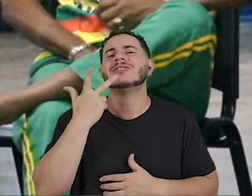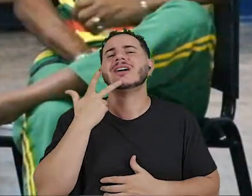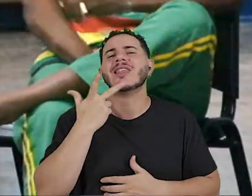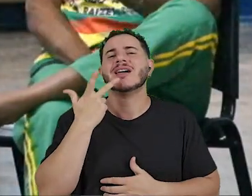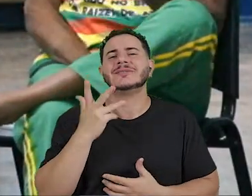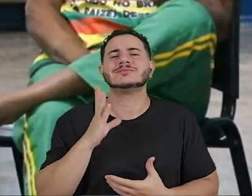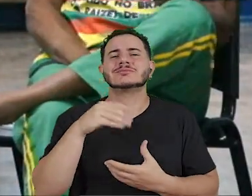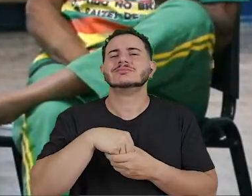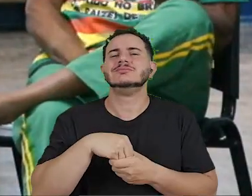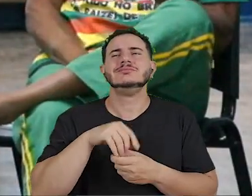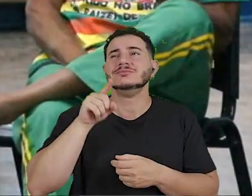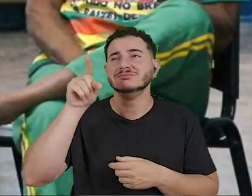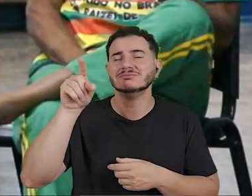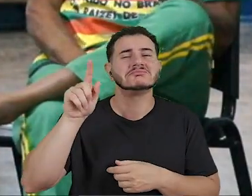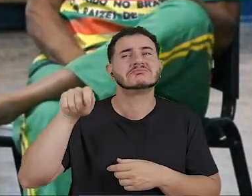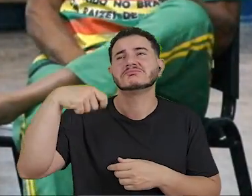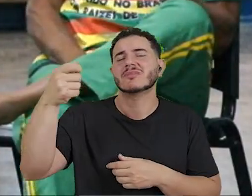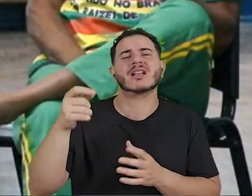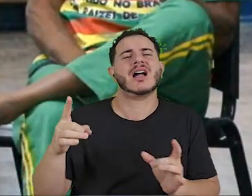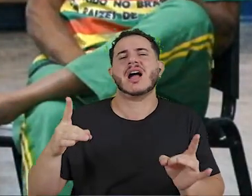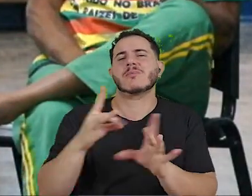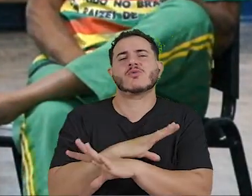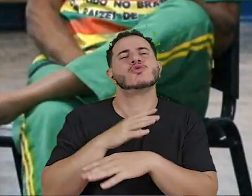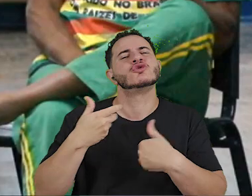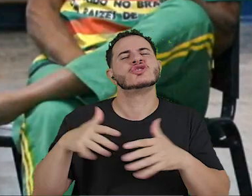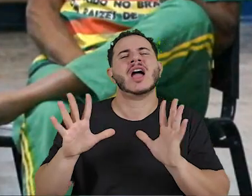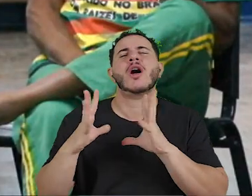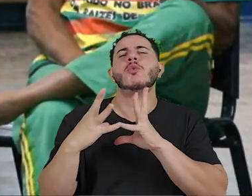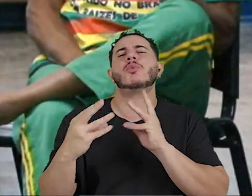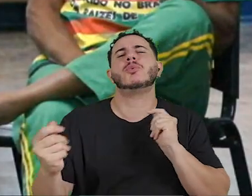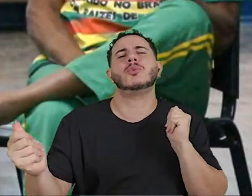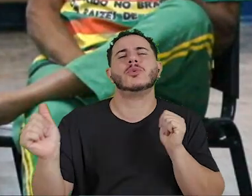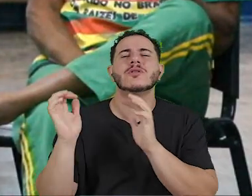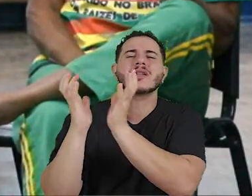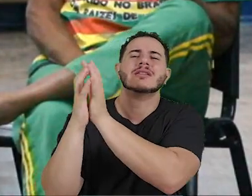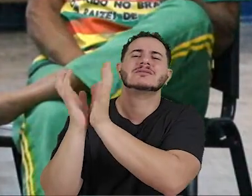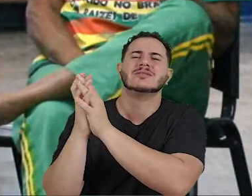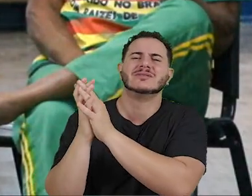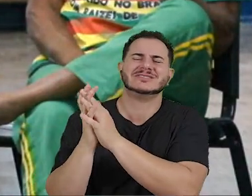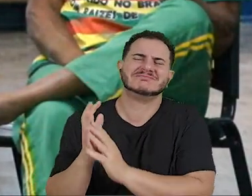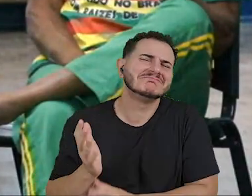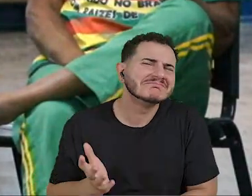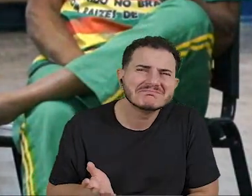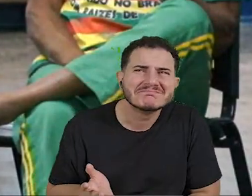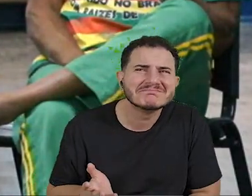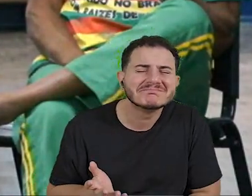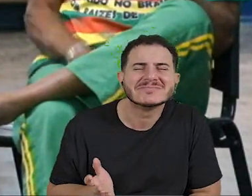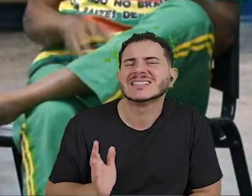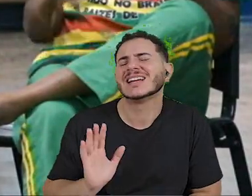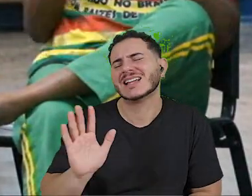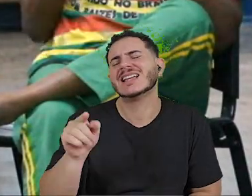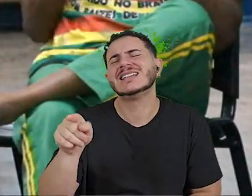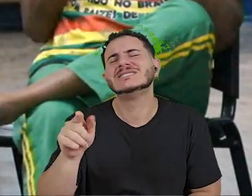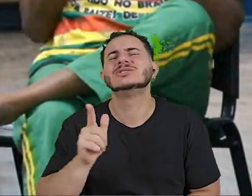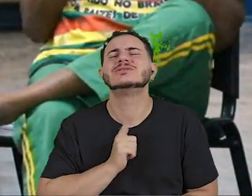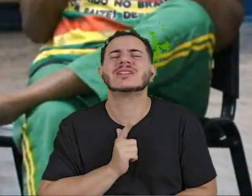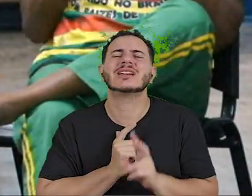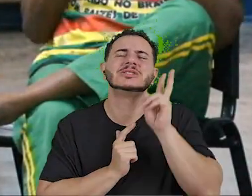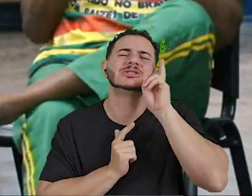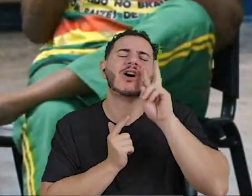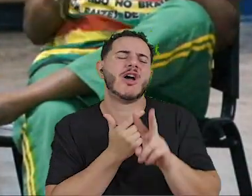há muito tempo que ali não era mais o lugar da gente, né? Mas por inúmeras situações, isso não vem bem ao caso,